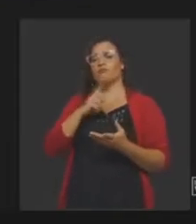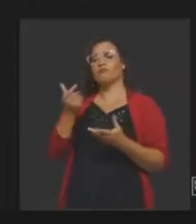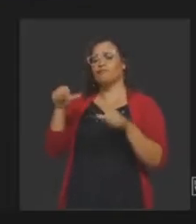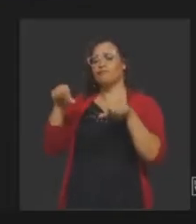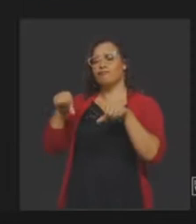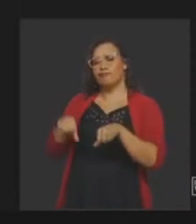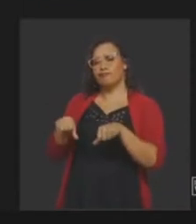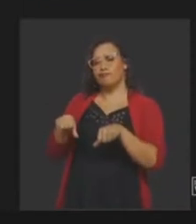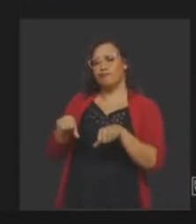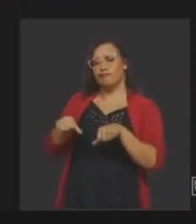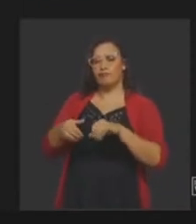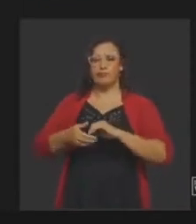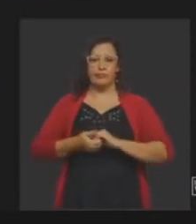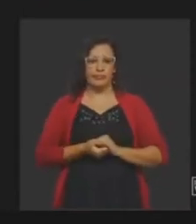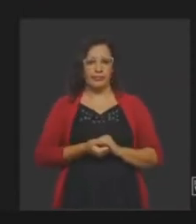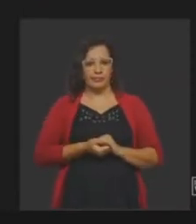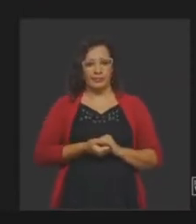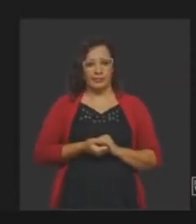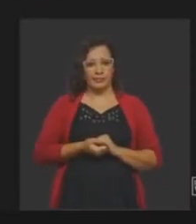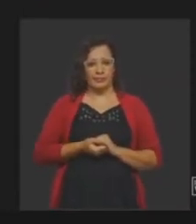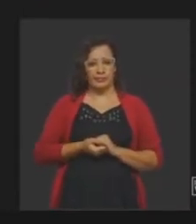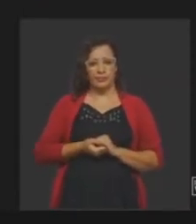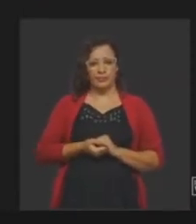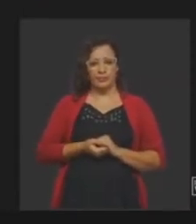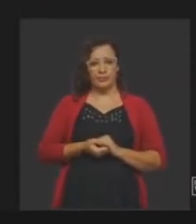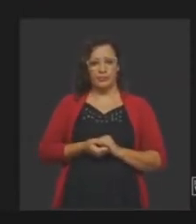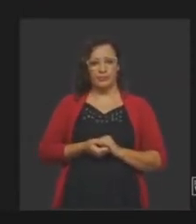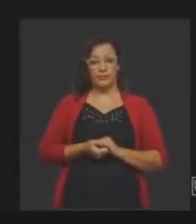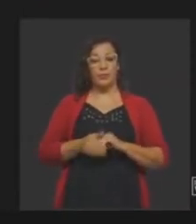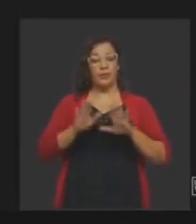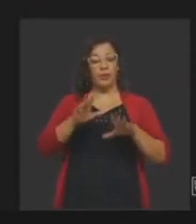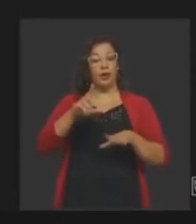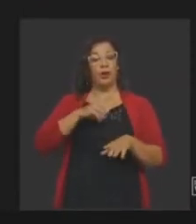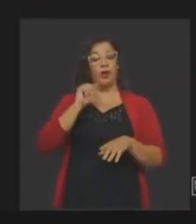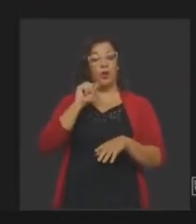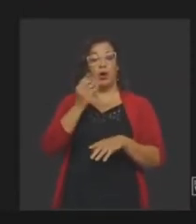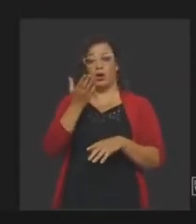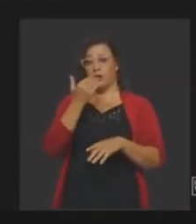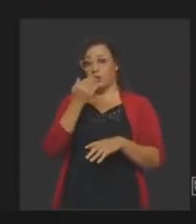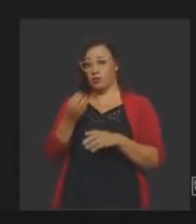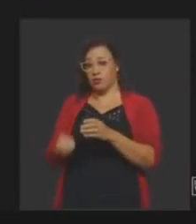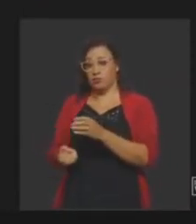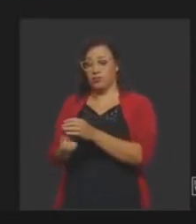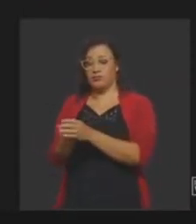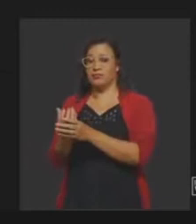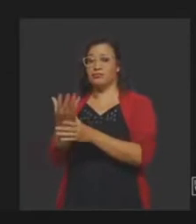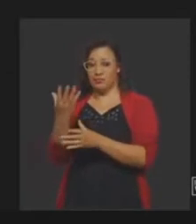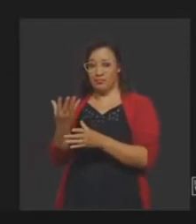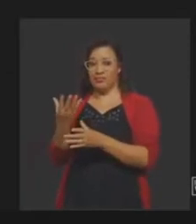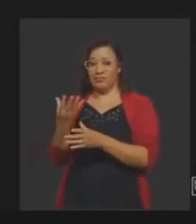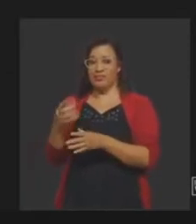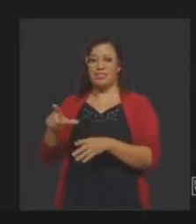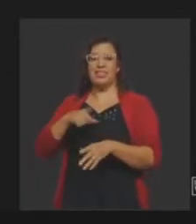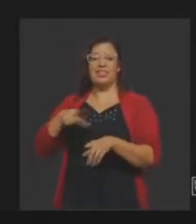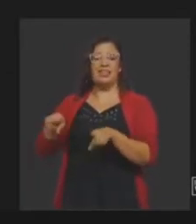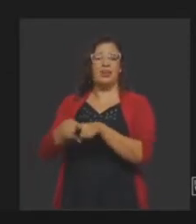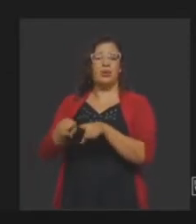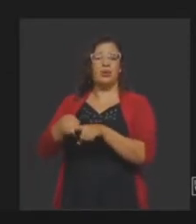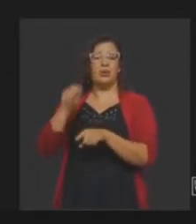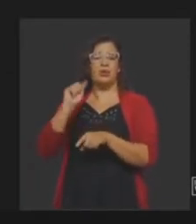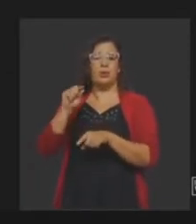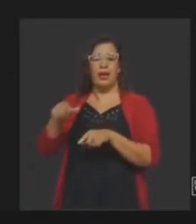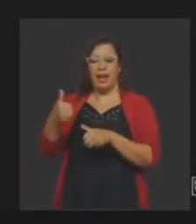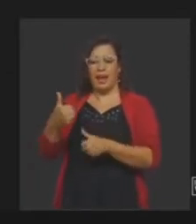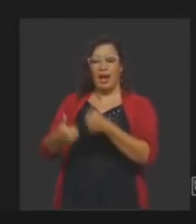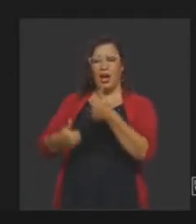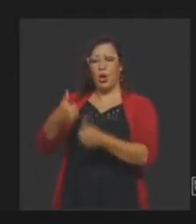na agricultura. Bom, primeiro que você vai ter a produção de alimentos processados que vão interferir na qualidade